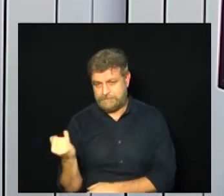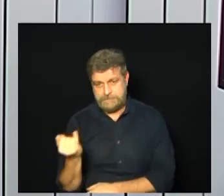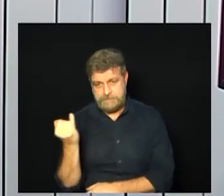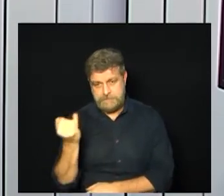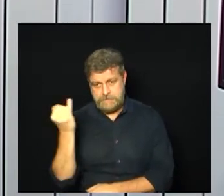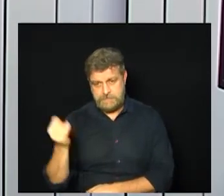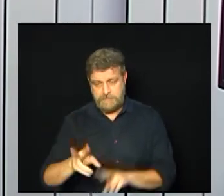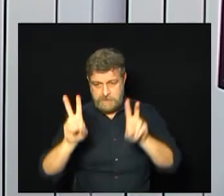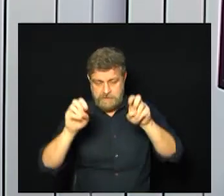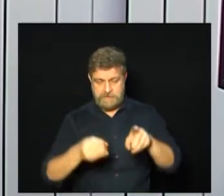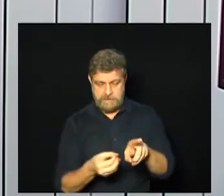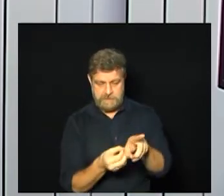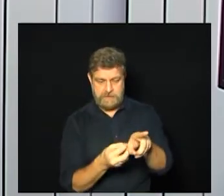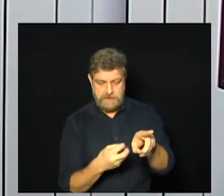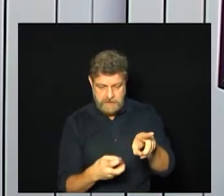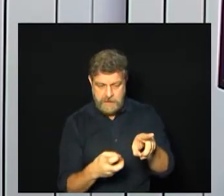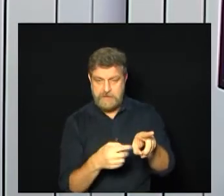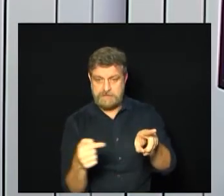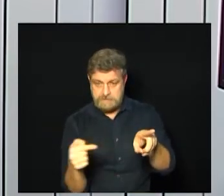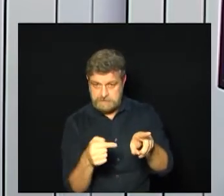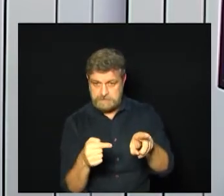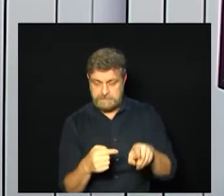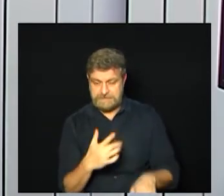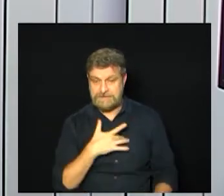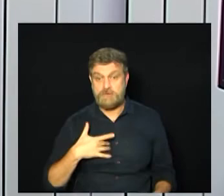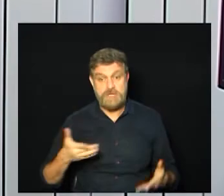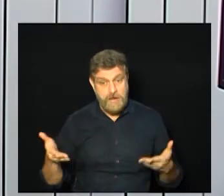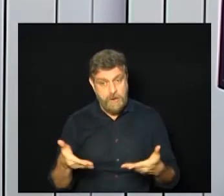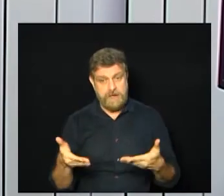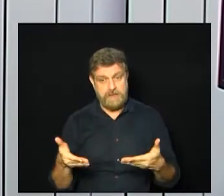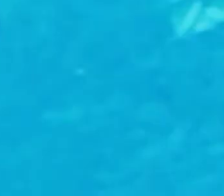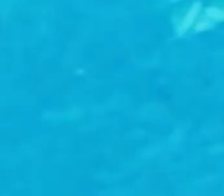importantes sobre o câncer de próstata no Saúde Agora.